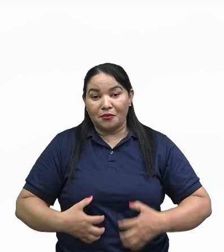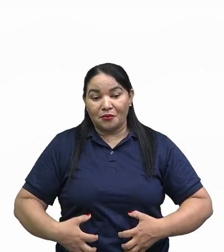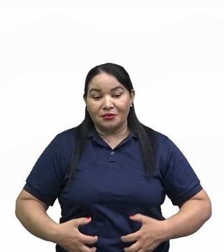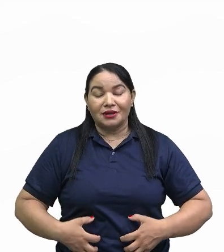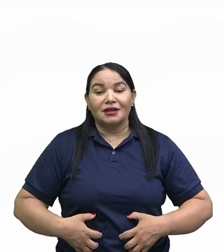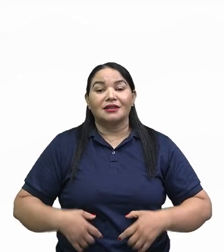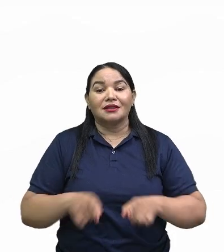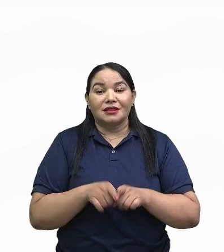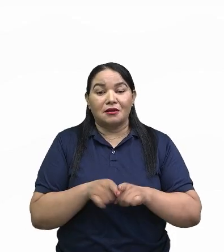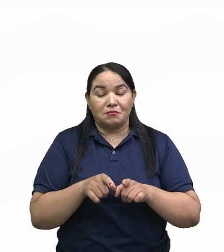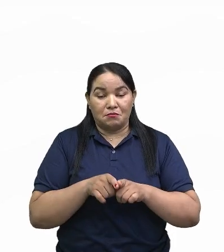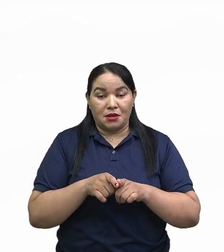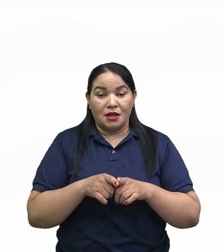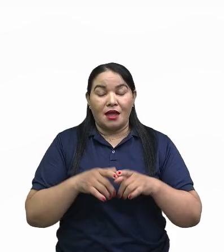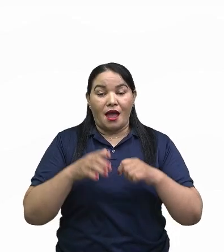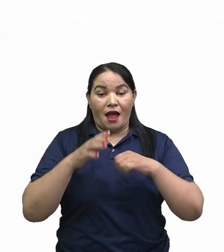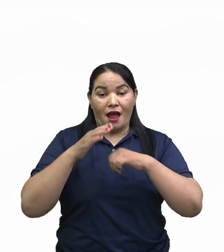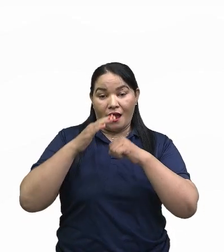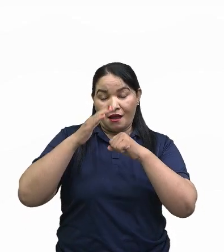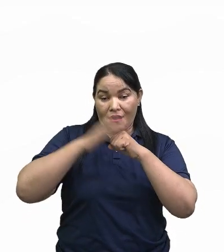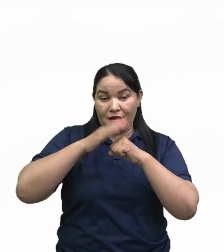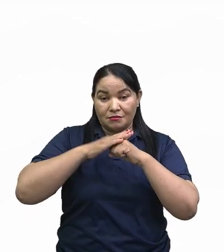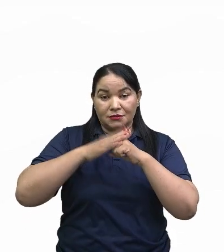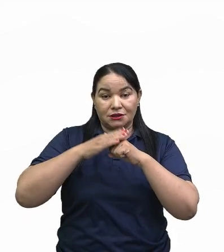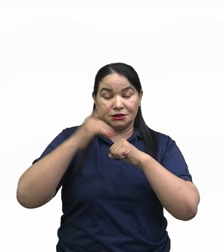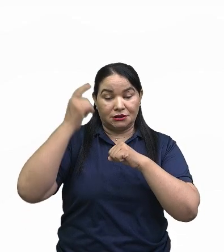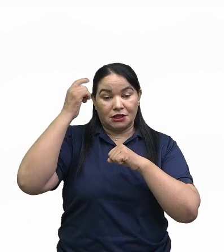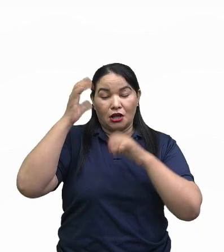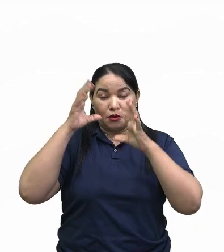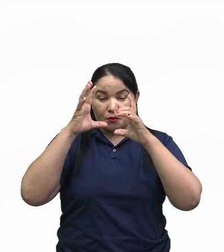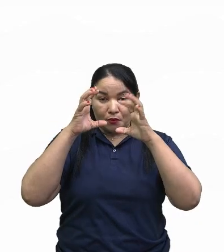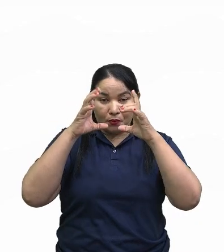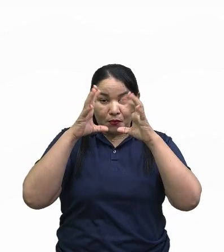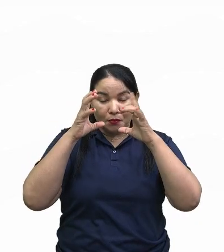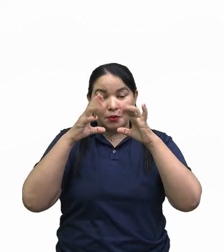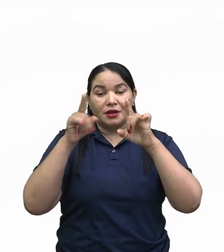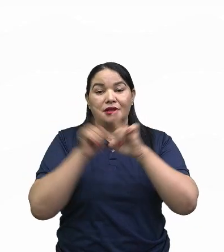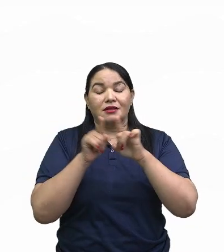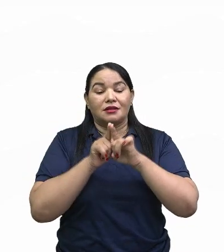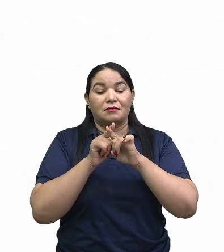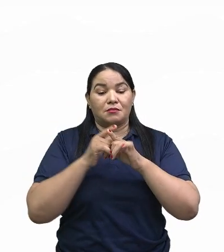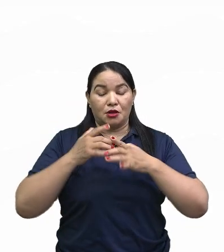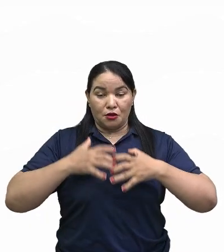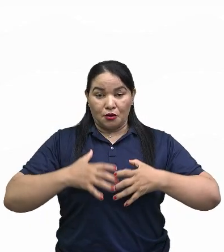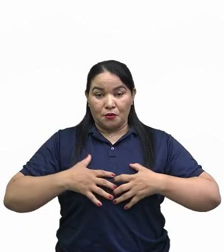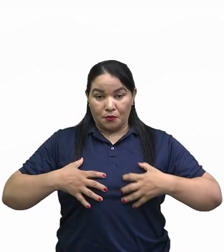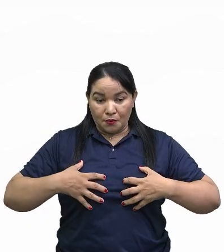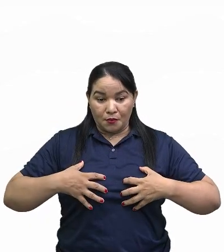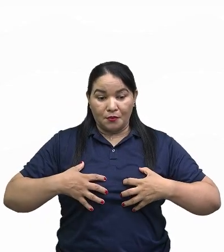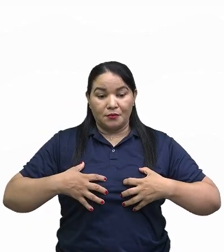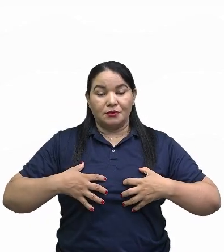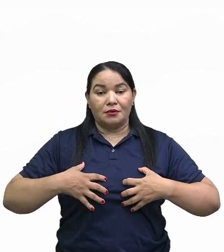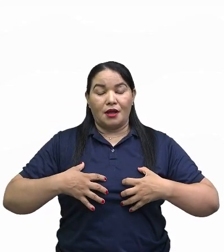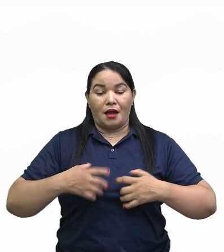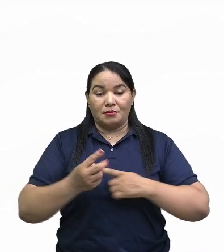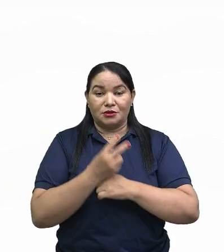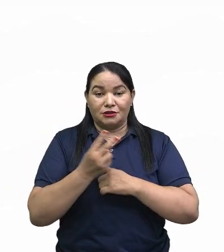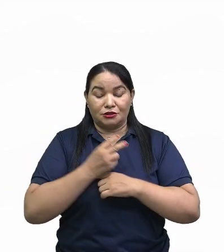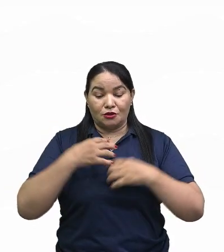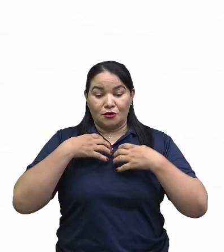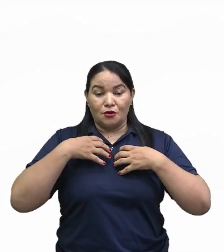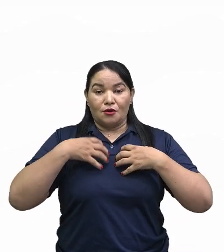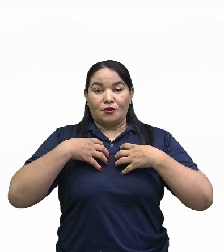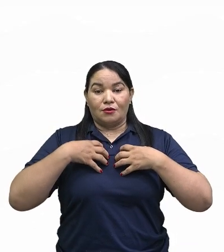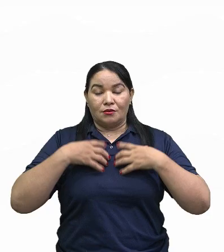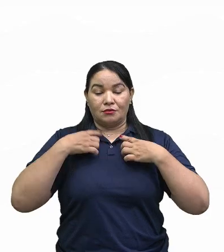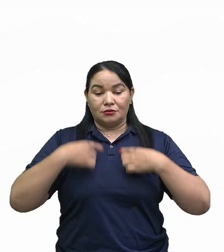caixa craniana, né? Na nossa cabeça, que vai proteger ali o encéfalo, a caixa torácica, que vai proteger ali os pulmões, o externo,